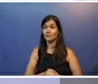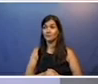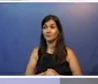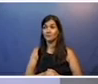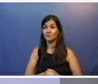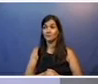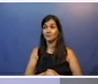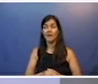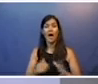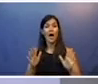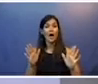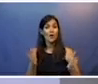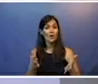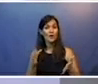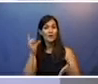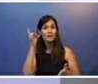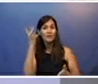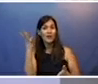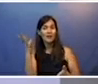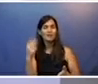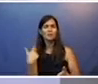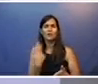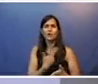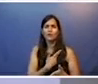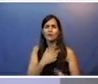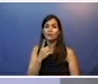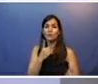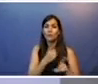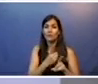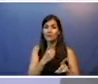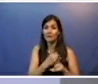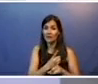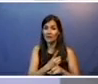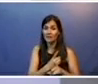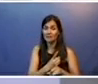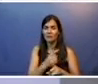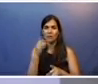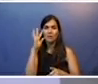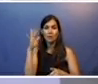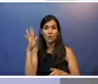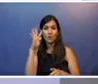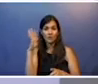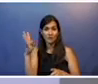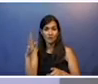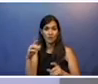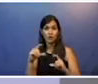Agora fica fácil eu achar pelo teorema de Pitágoras.